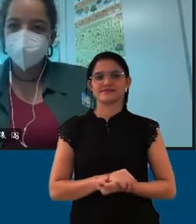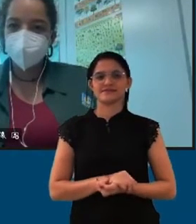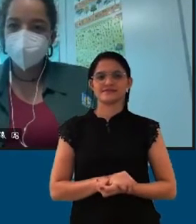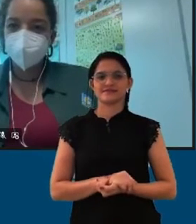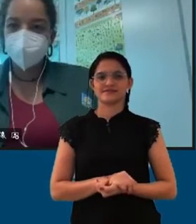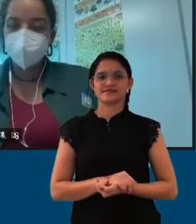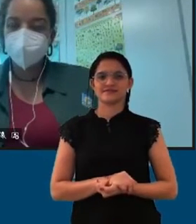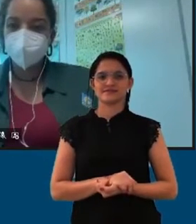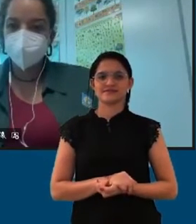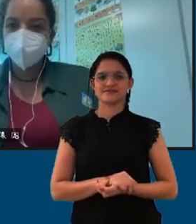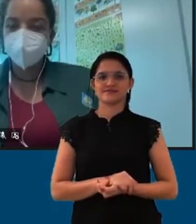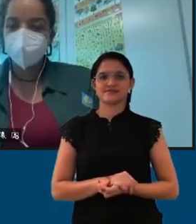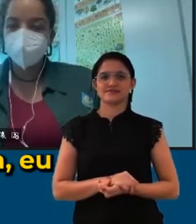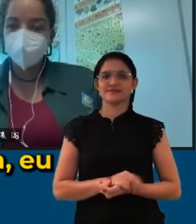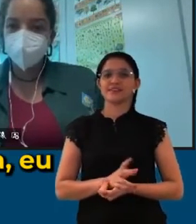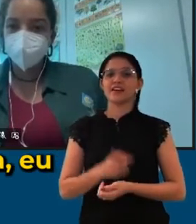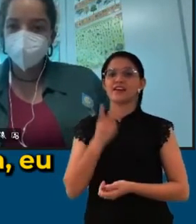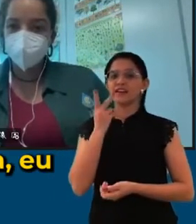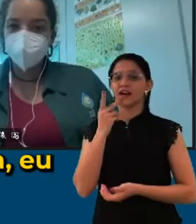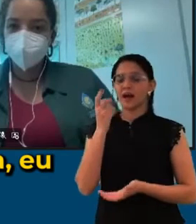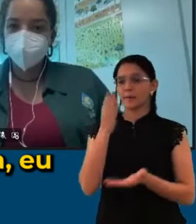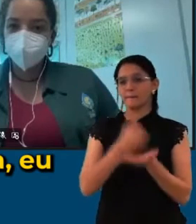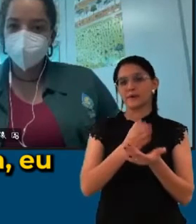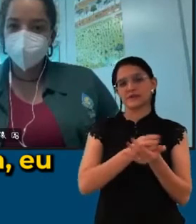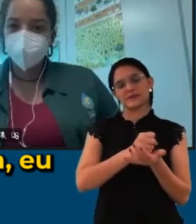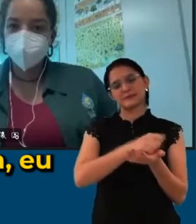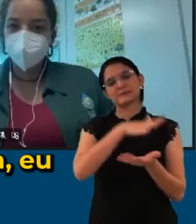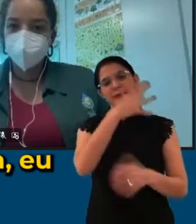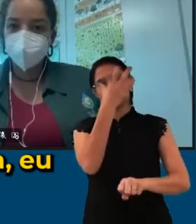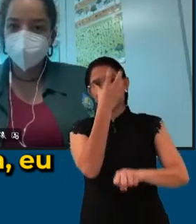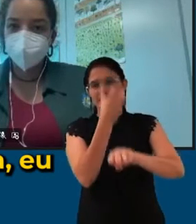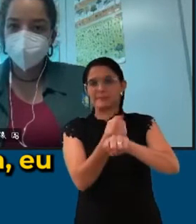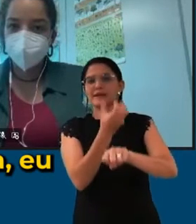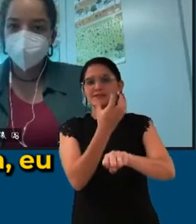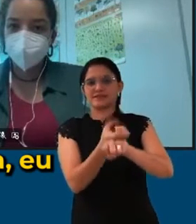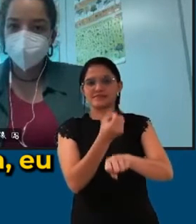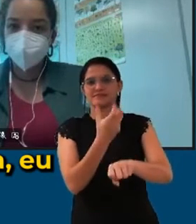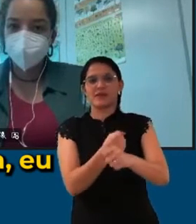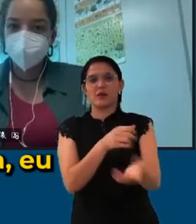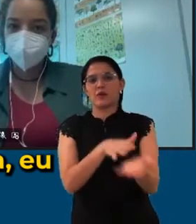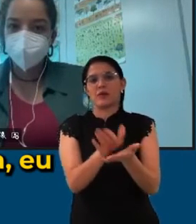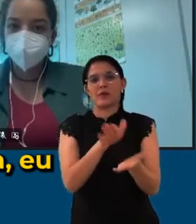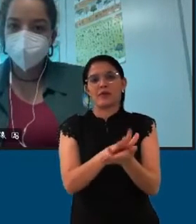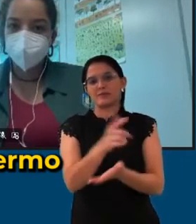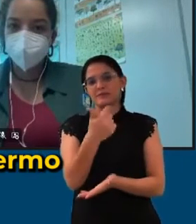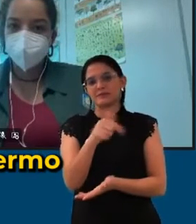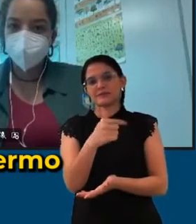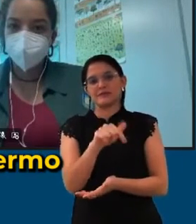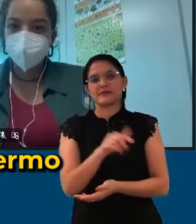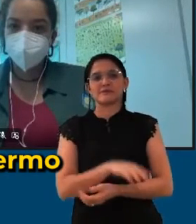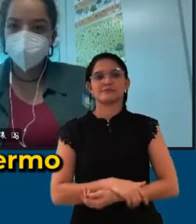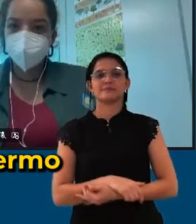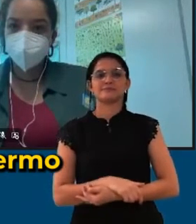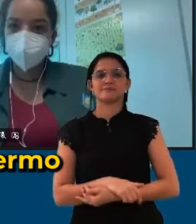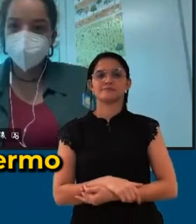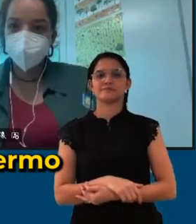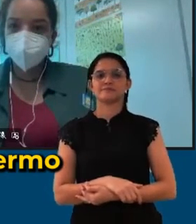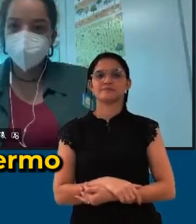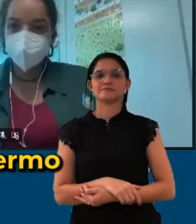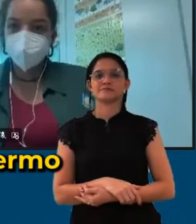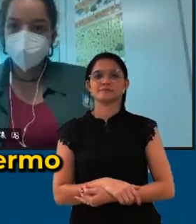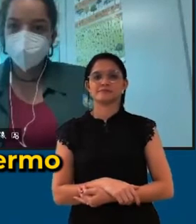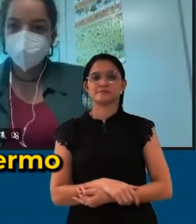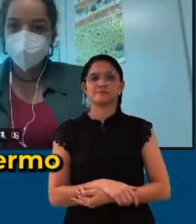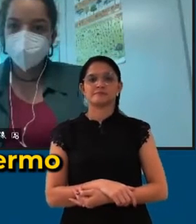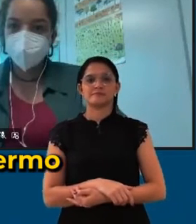simplesmente para baixar nos autos, né? A gente tem que aprender a se mover nisso. Olha, doutor, eu gosto sempre de fazer uma